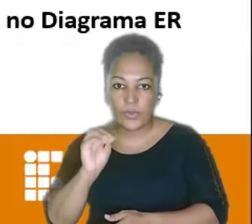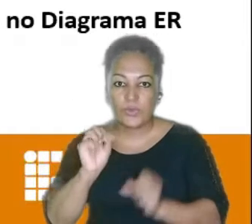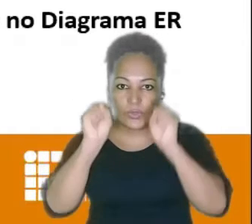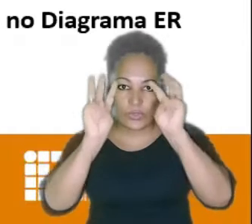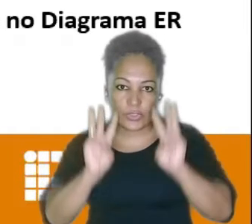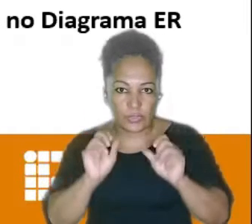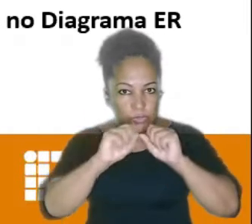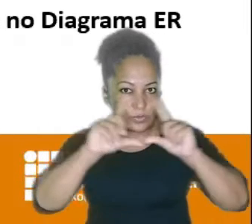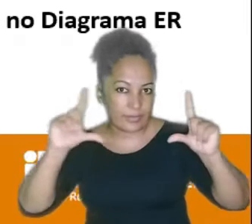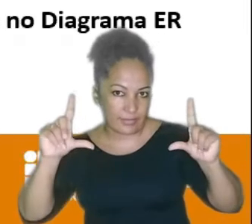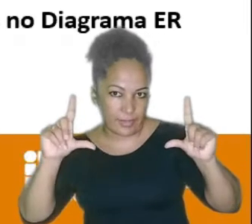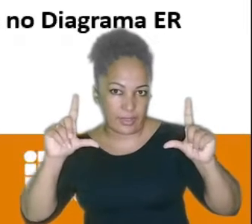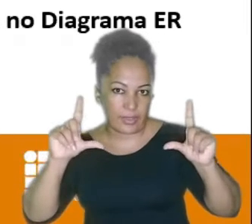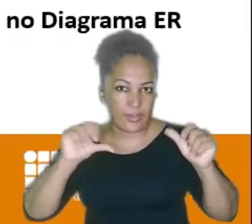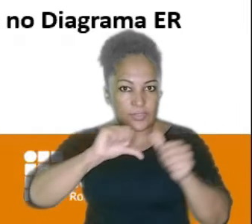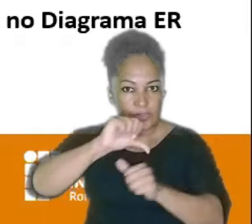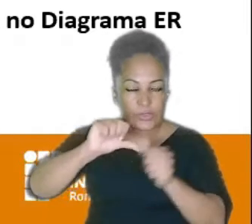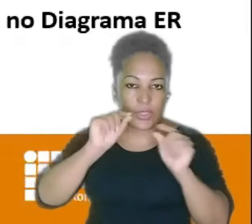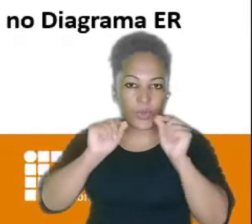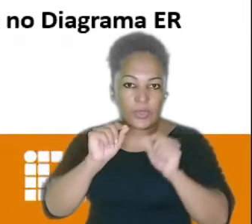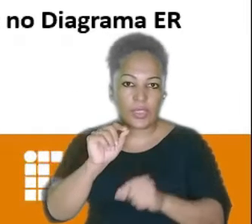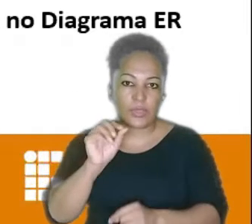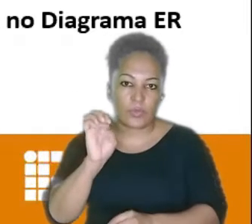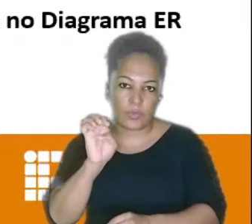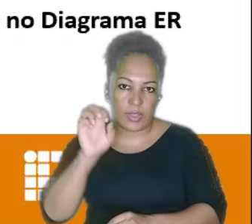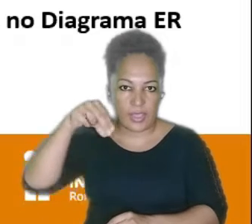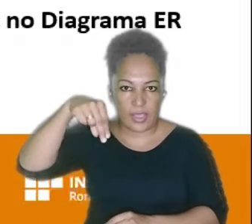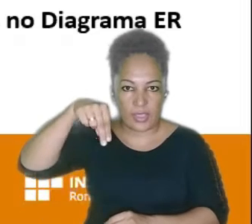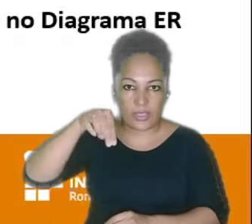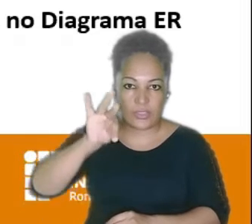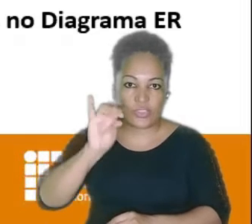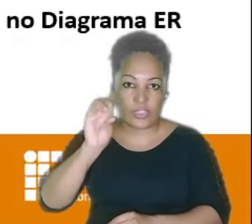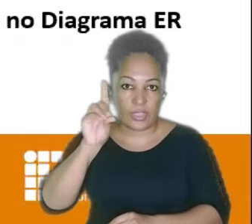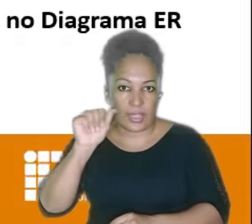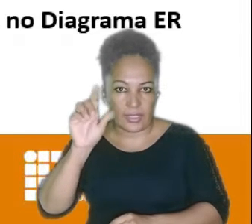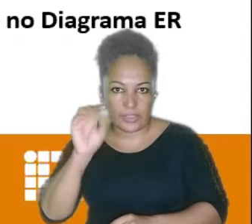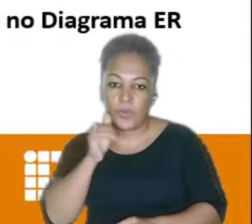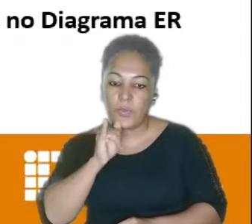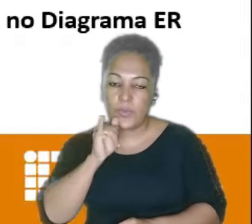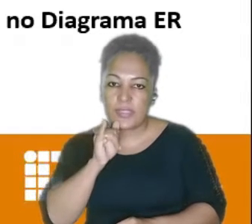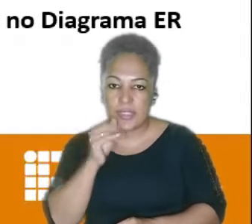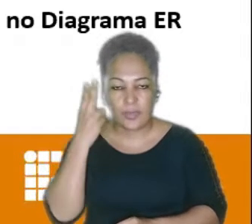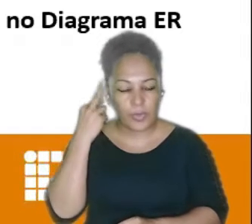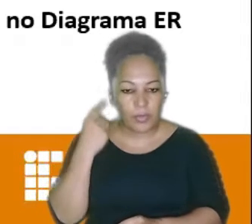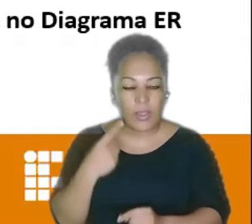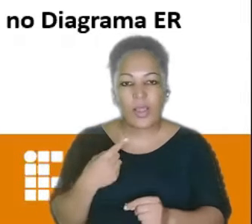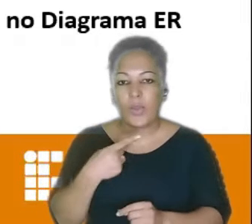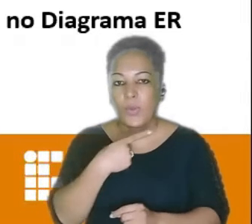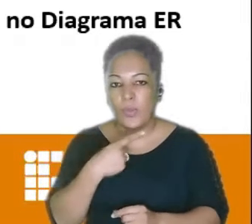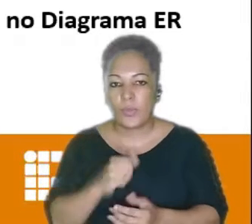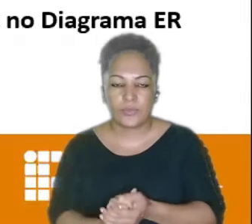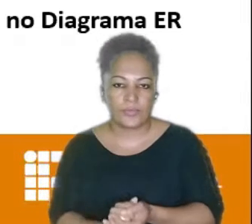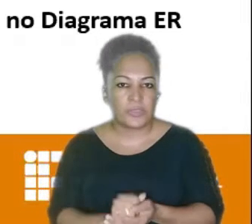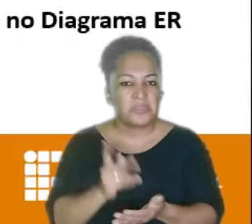tela irá se transformar em uma entidade, né? Na maioria das vezes. Então, olha só, esse exemplo aqui é um exemplo clássico.